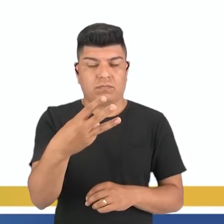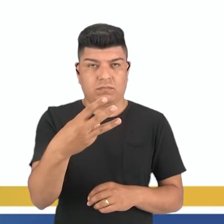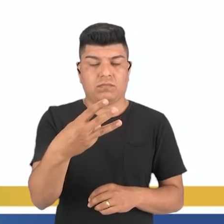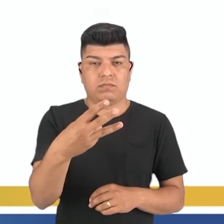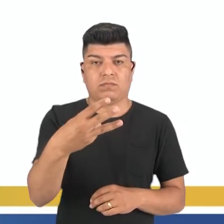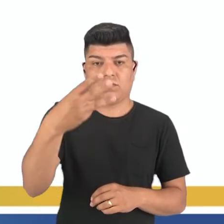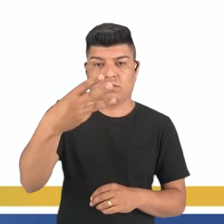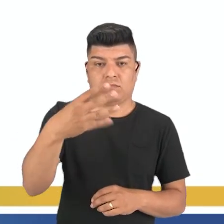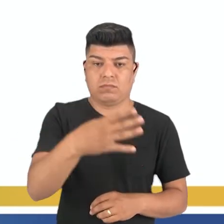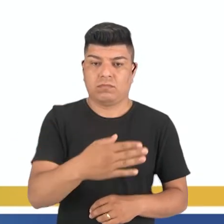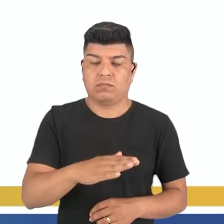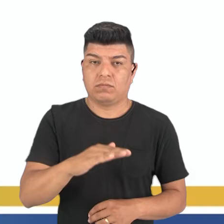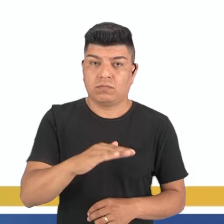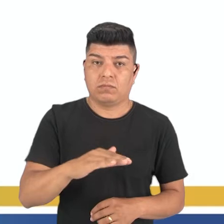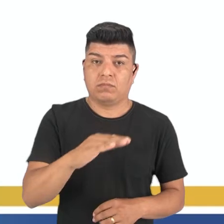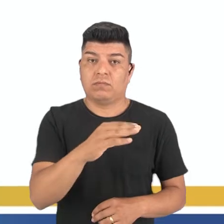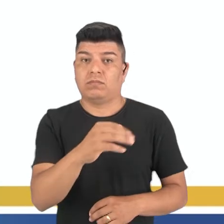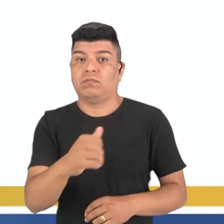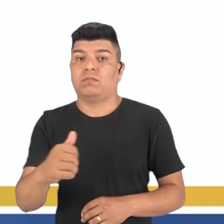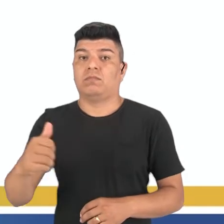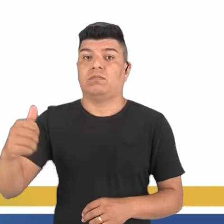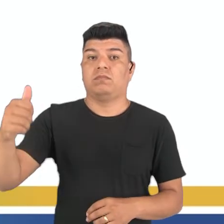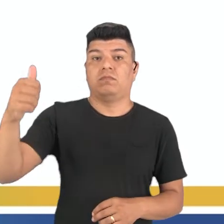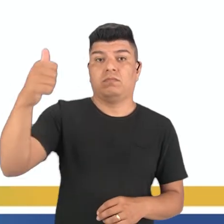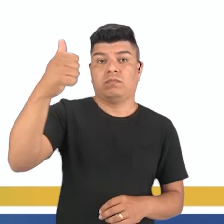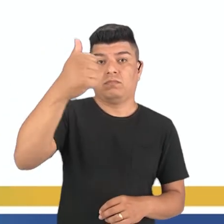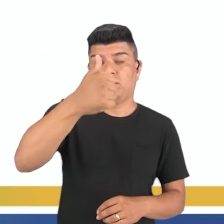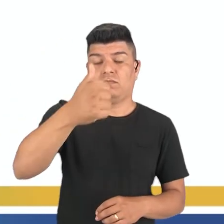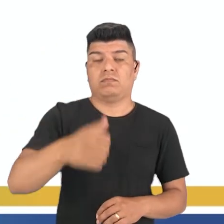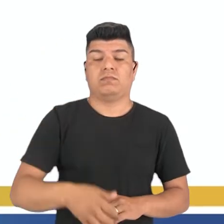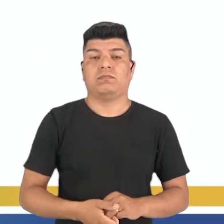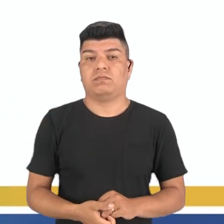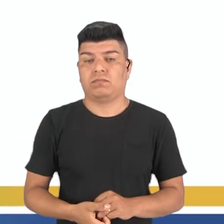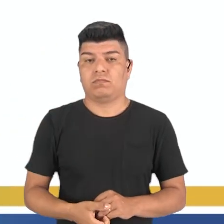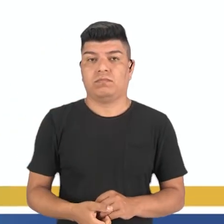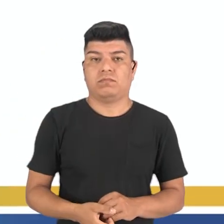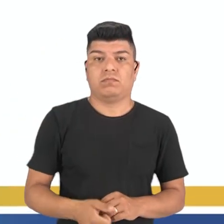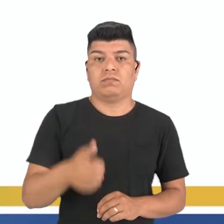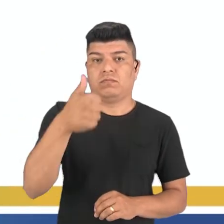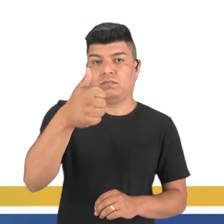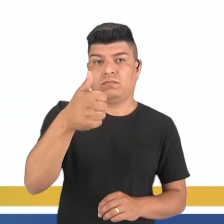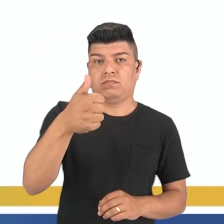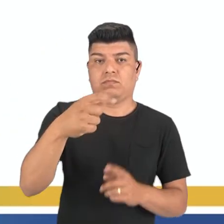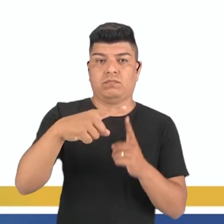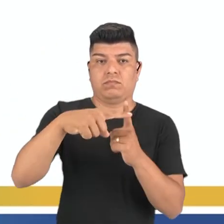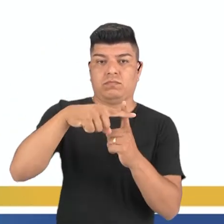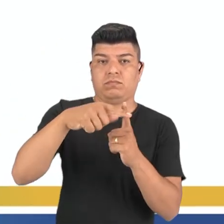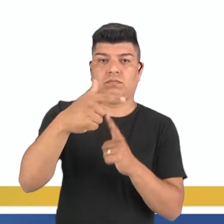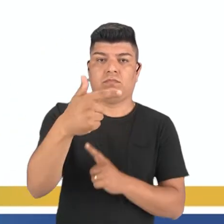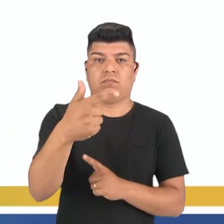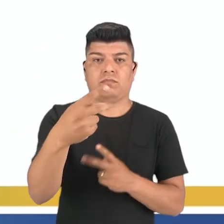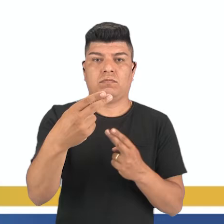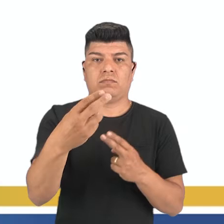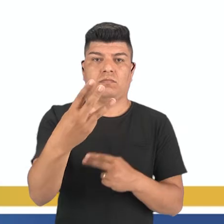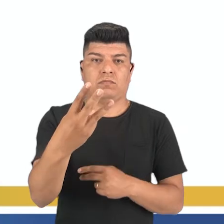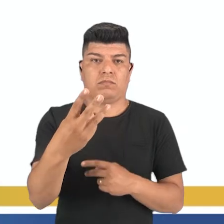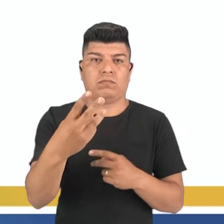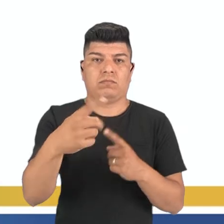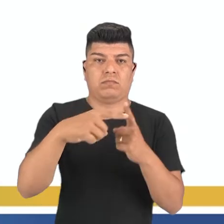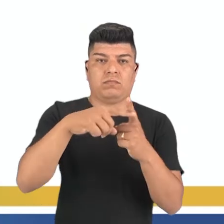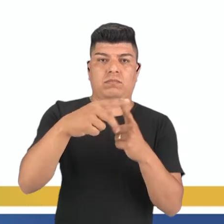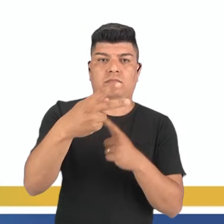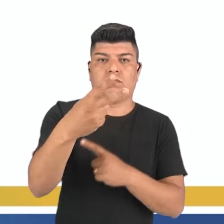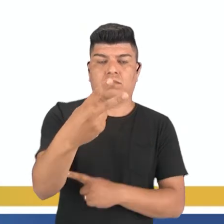3 embaixo e vou levar a dezena, certo? Então, vai ficar 1 mais 2, 3, mais